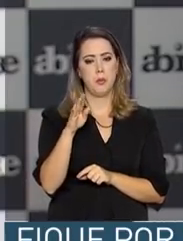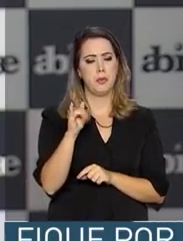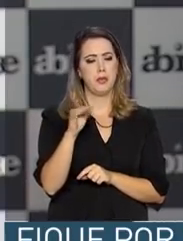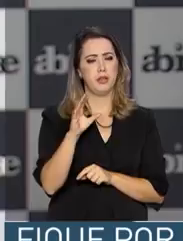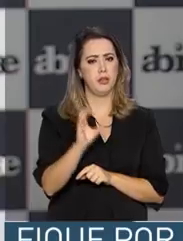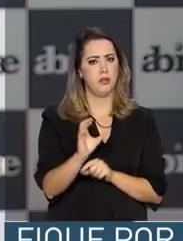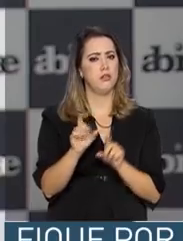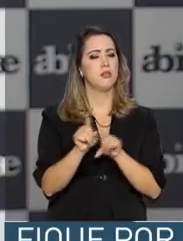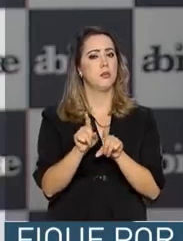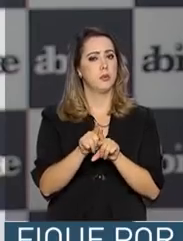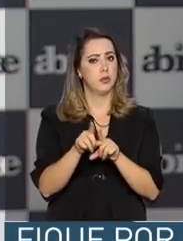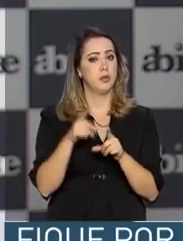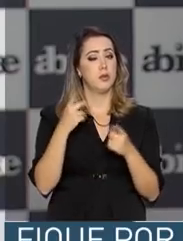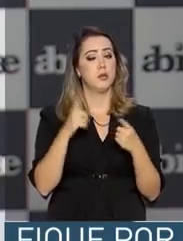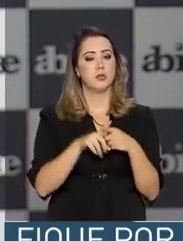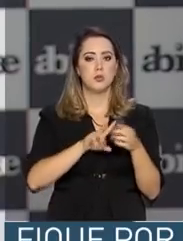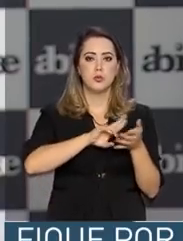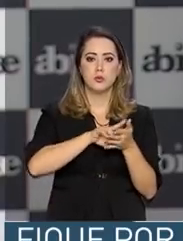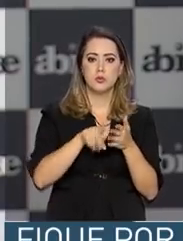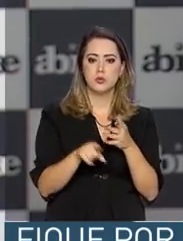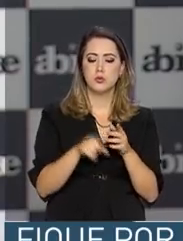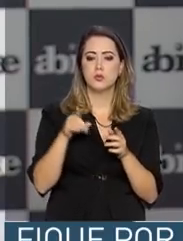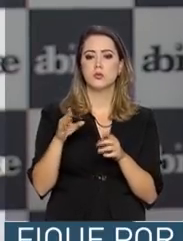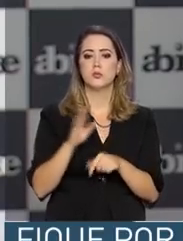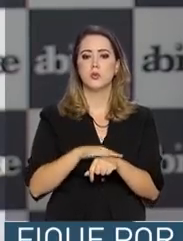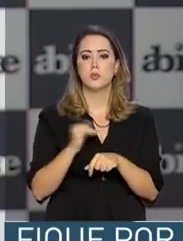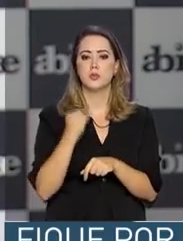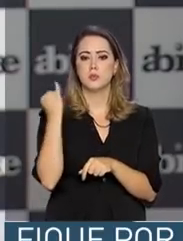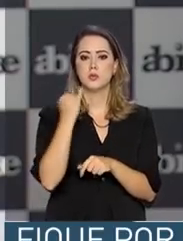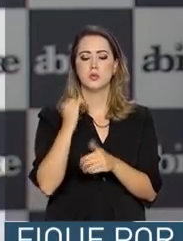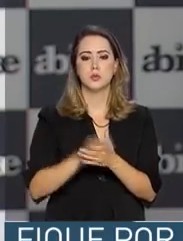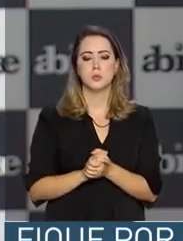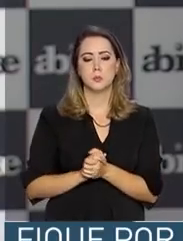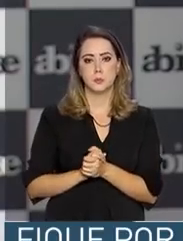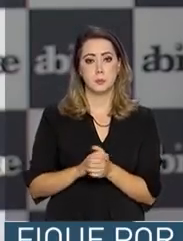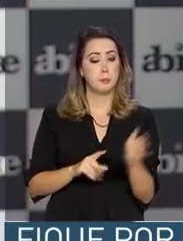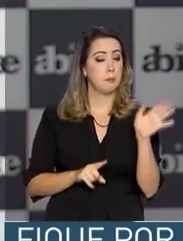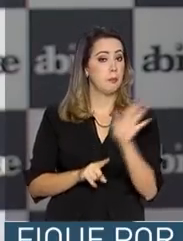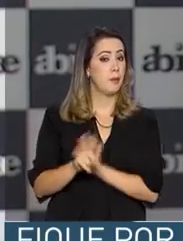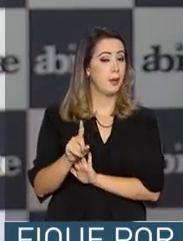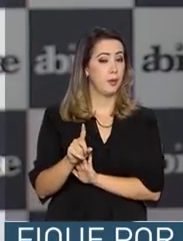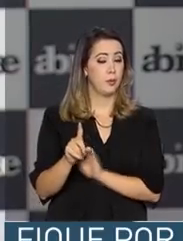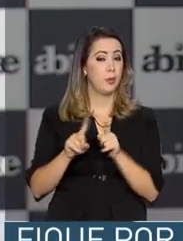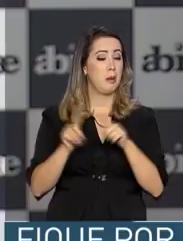né, da mesma maneira, mas que foram momentos muito importantes.